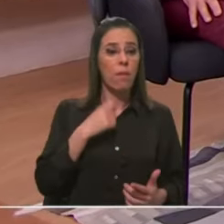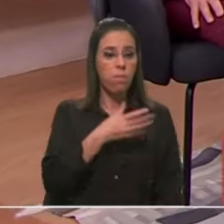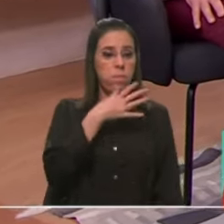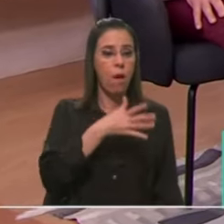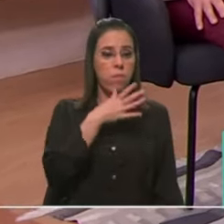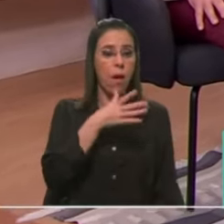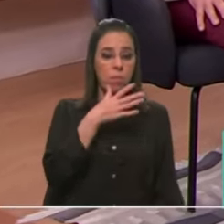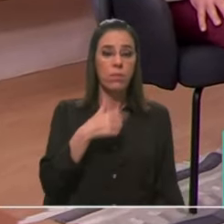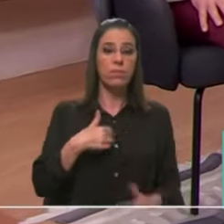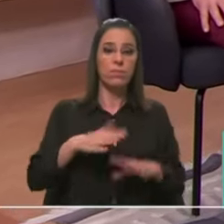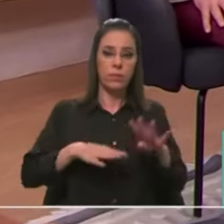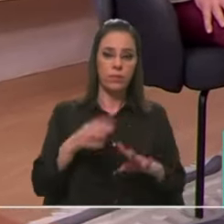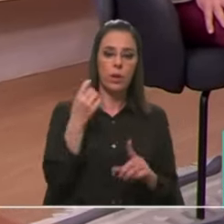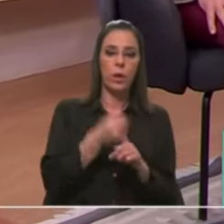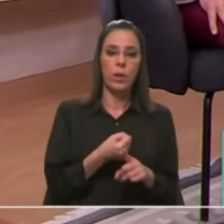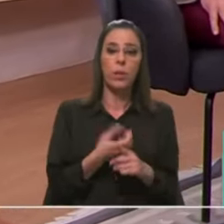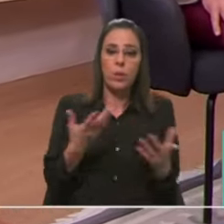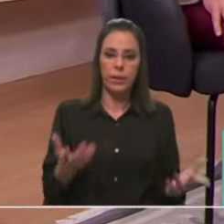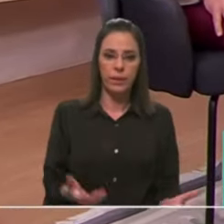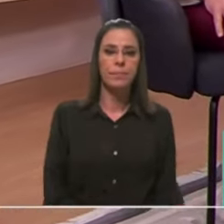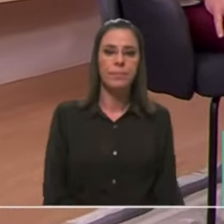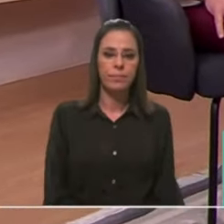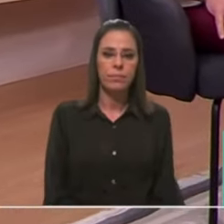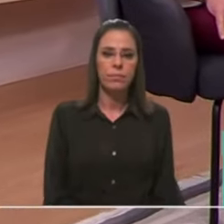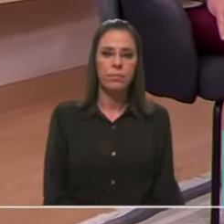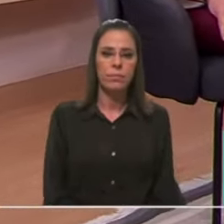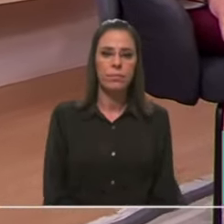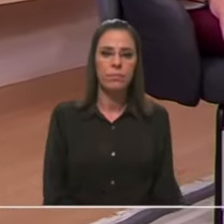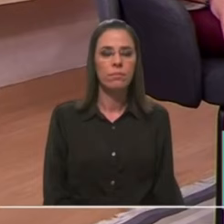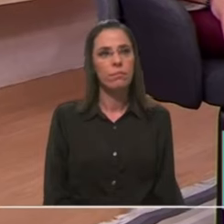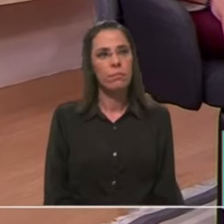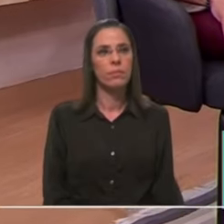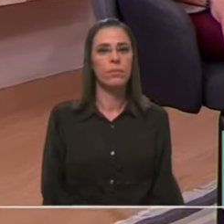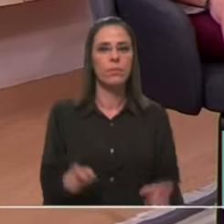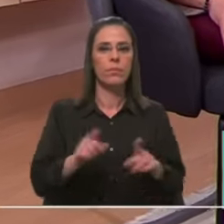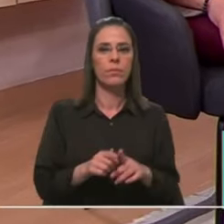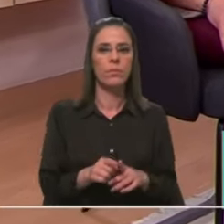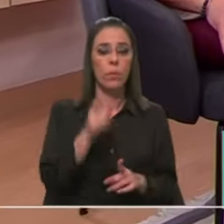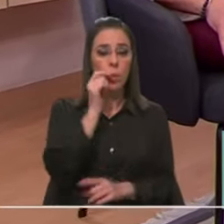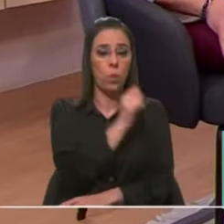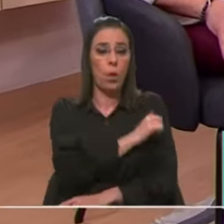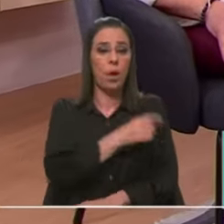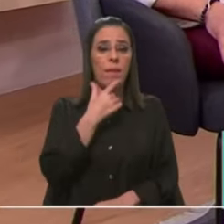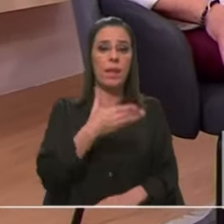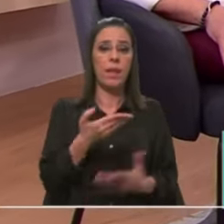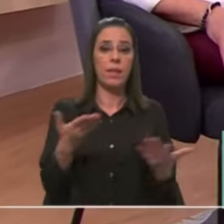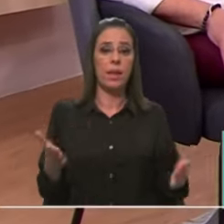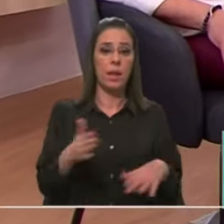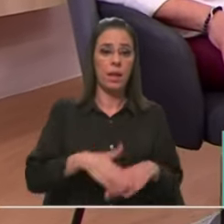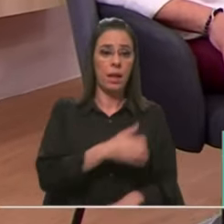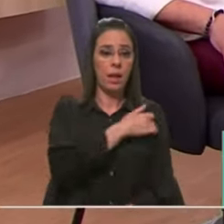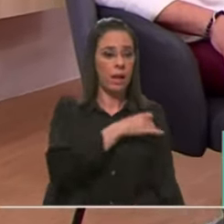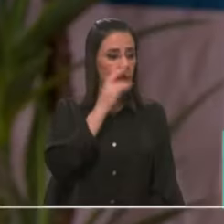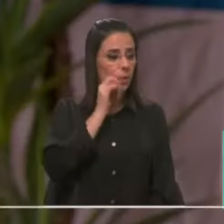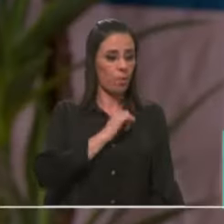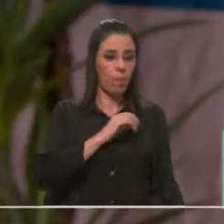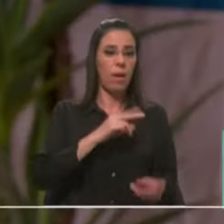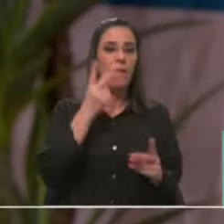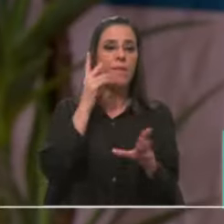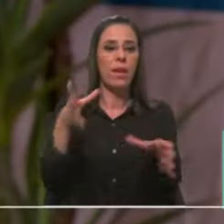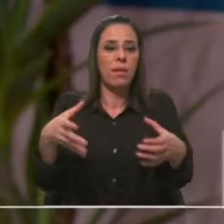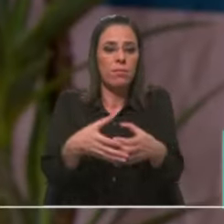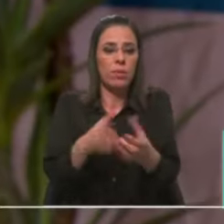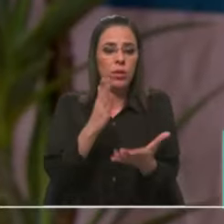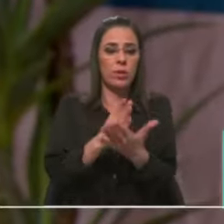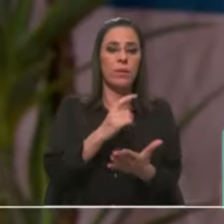e e fiz muito por isso e lutei por isso e apesar do regime ser de enfim para um para um rapaz de 17 anos sair de casa dos pais ir vivendo um